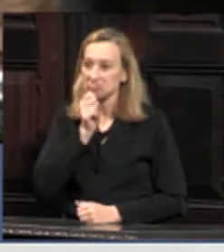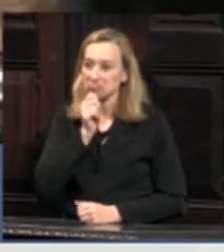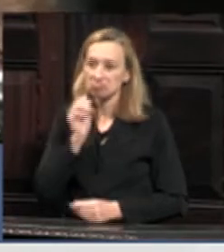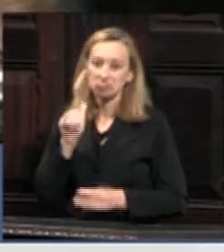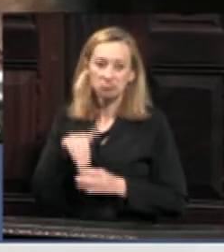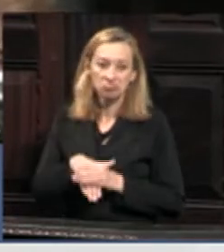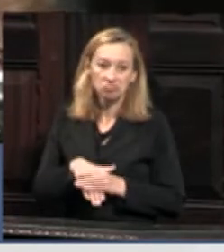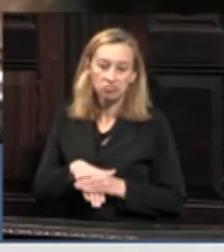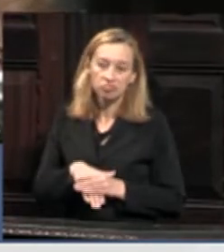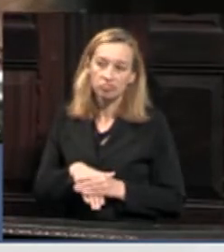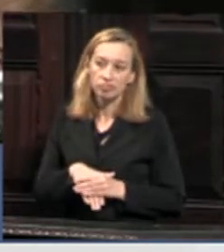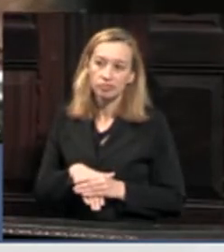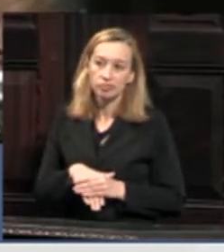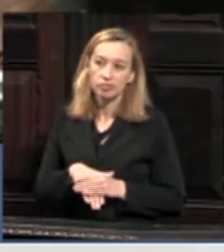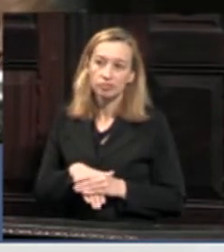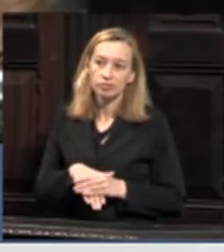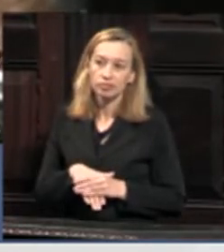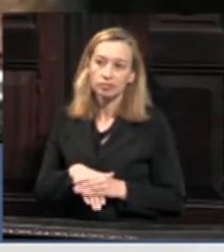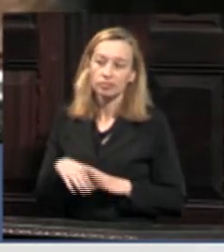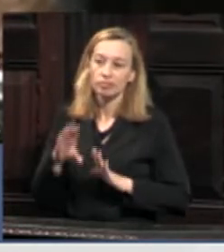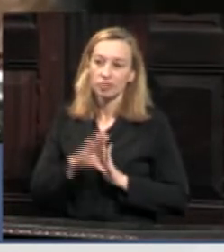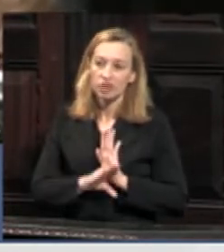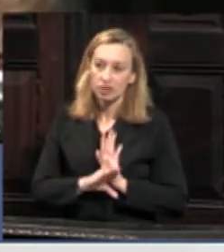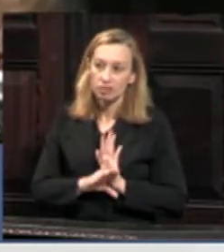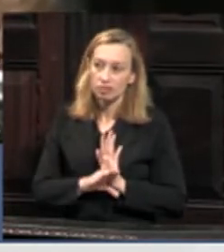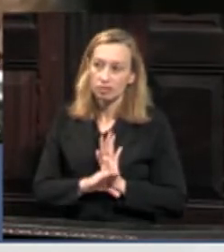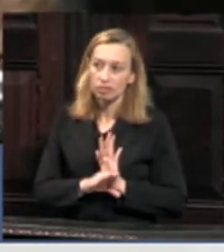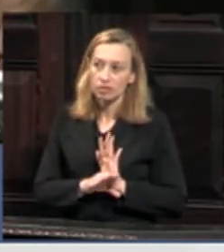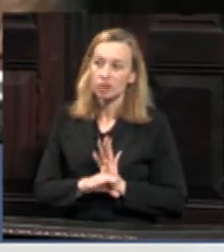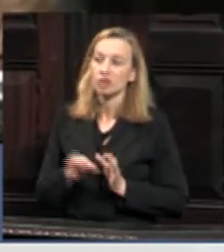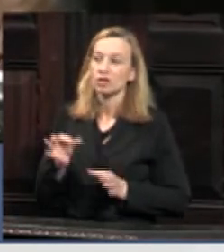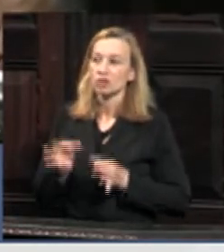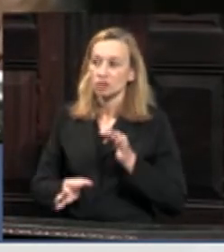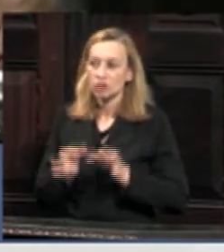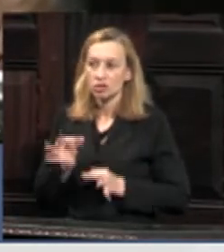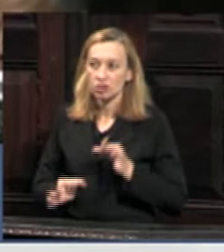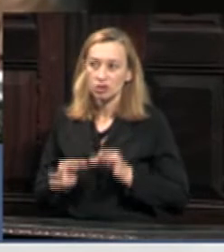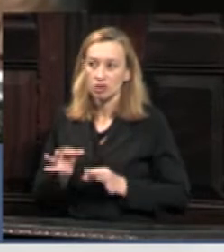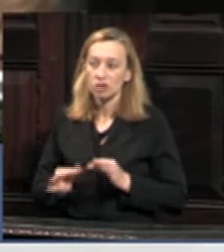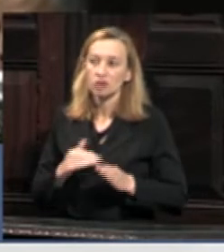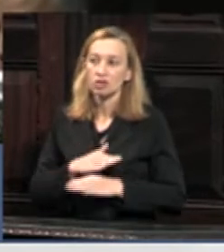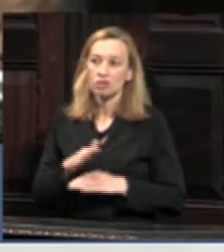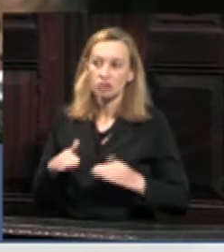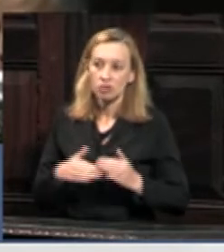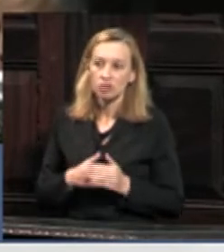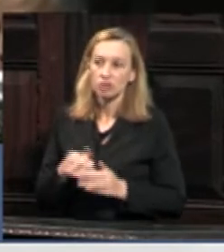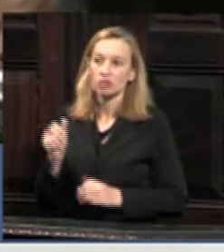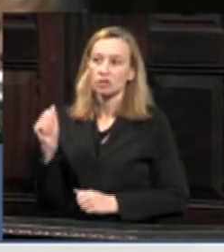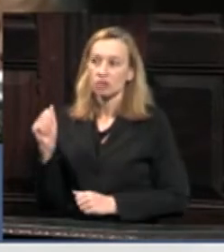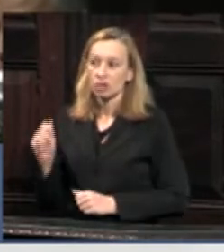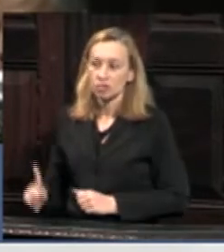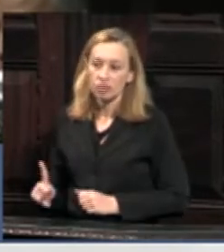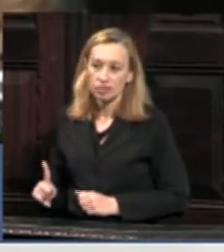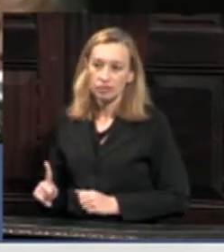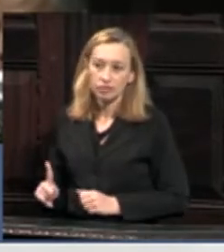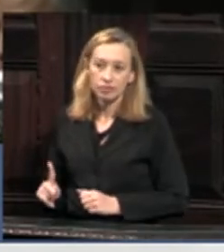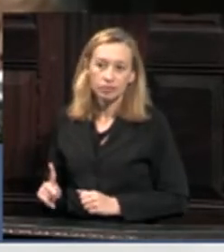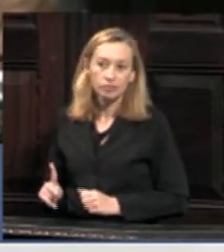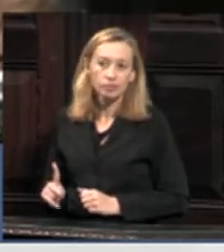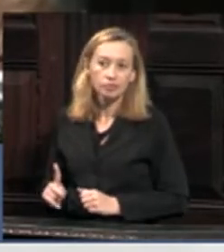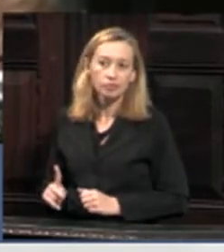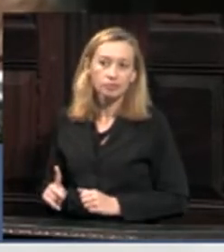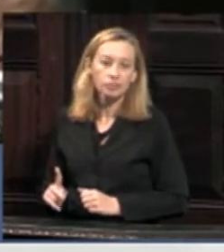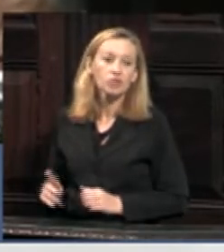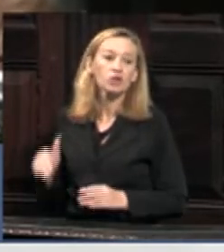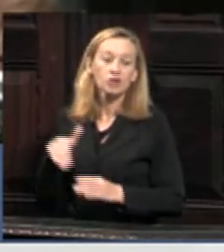discutir, em votação as emendas da Comissão de Constituição e Justiça. Senhores que aprovam, permaneçam como estão. Aprovado.